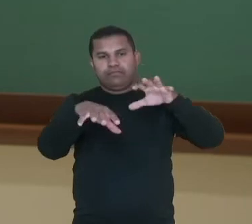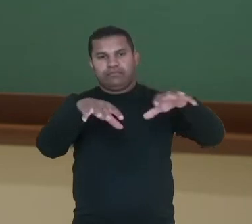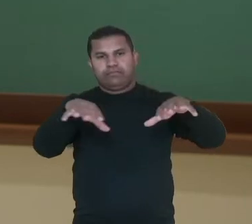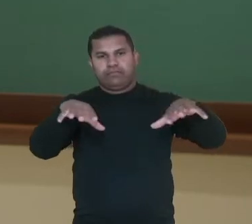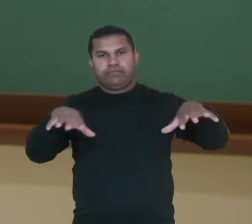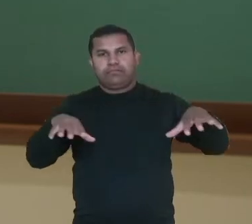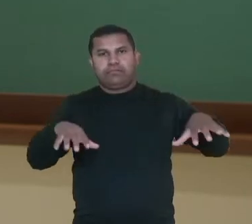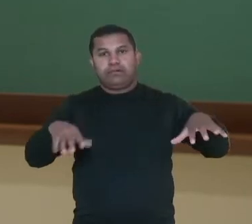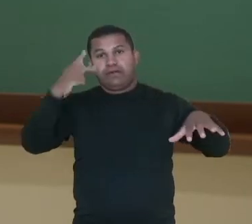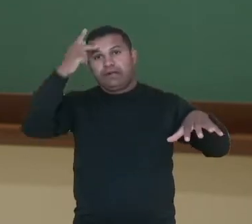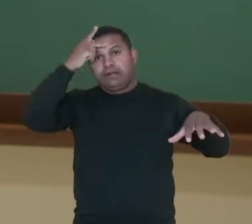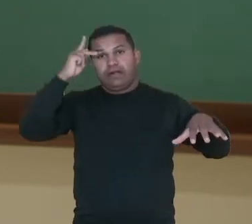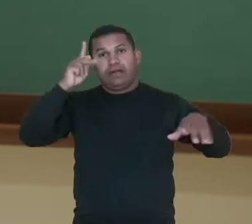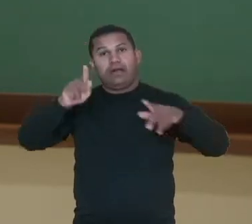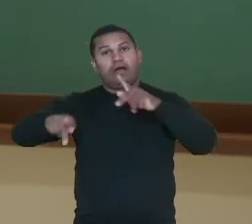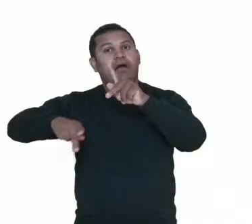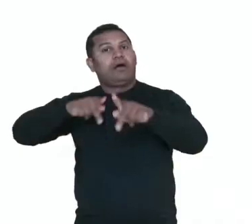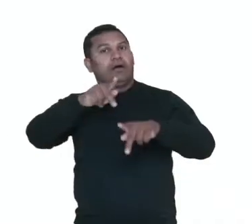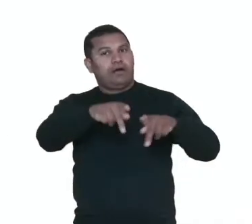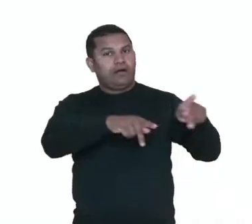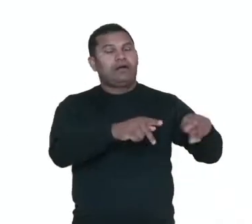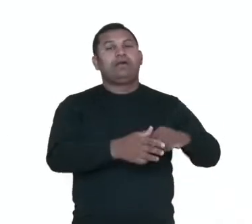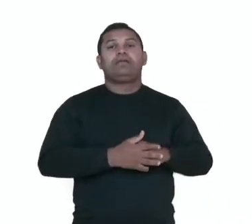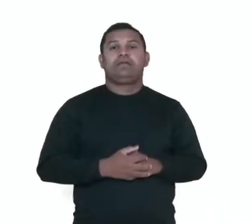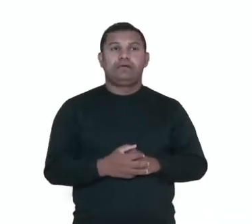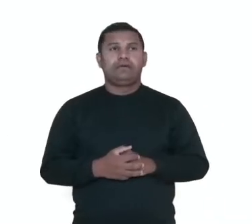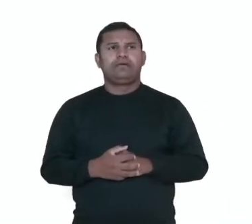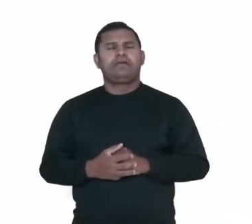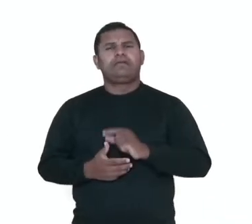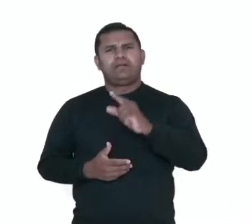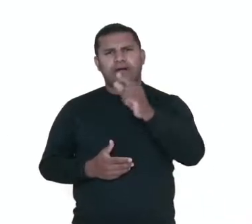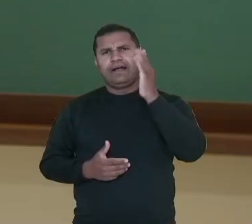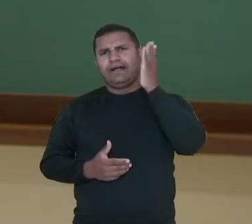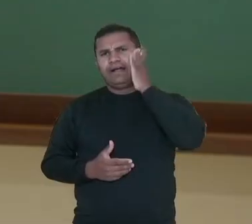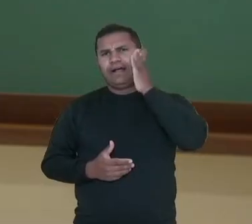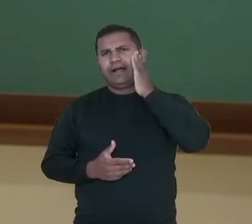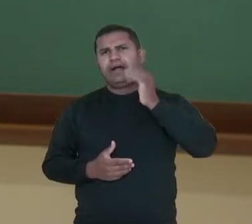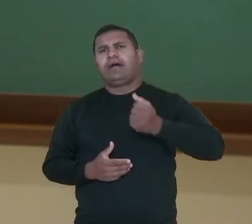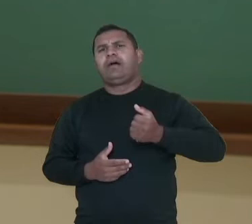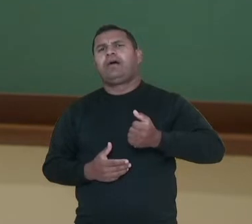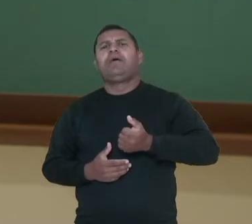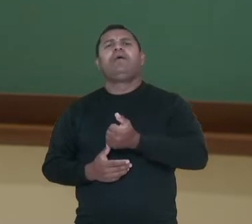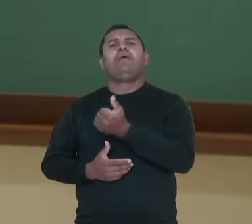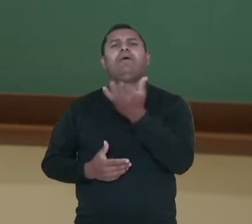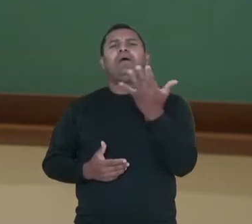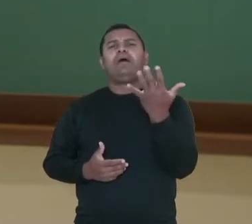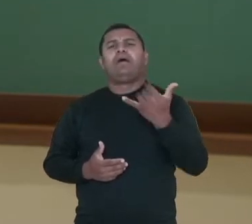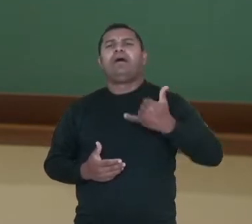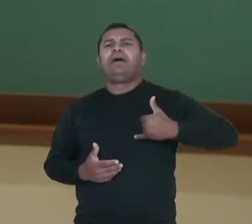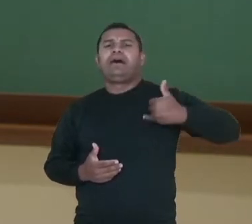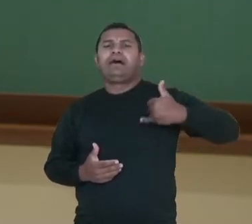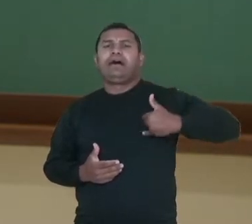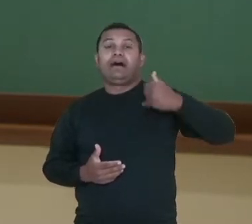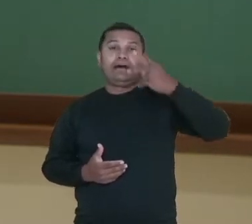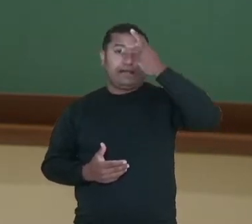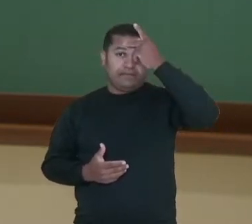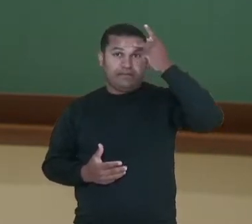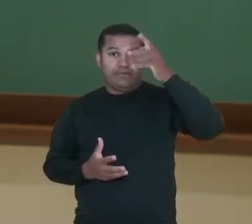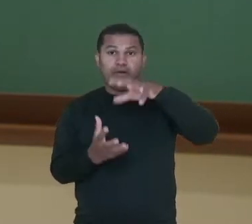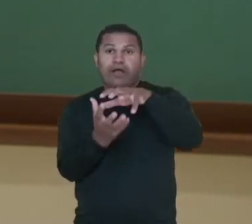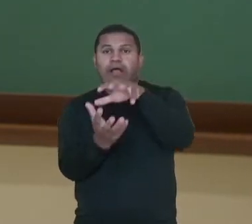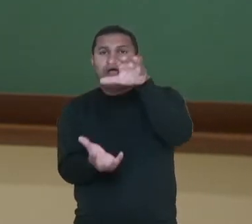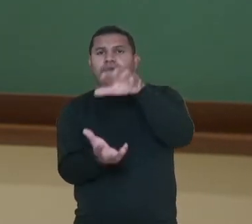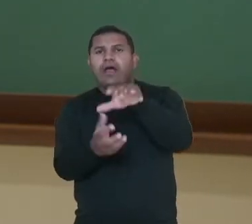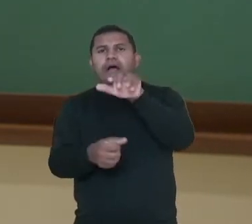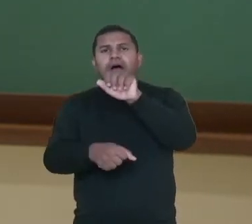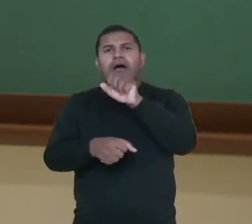você sabe quantos anos uma pessoa é considerada, então, no caso, idosa? Então pensa, acima de 60 anos, acima de 50, o que você